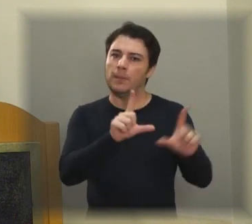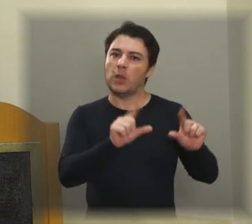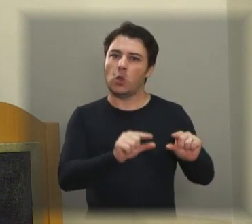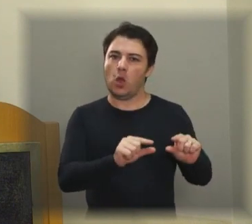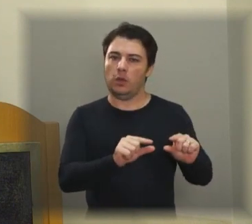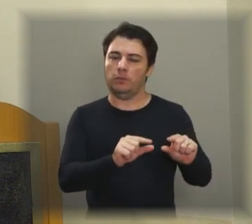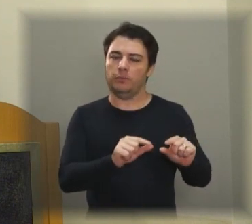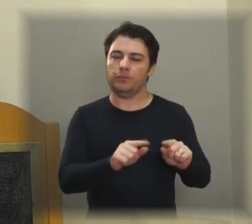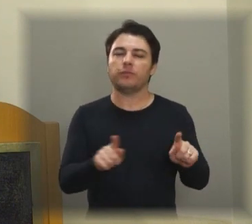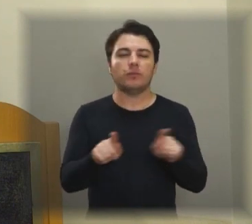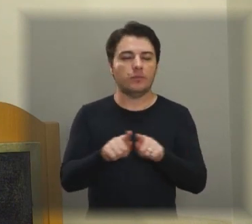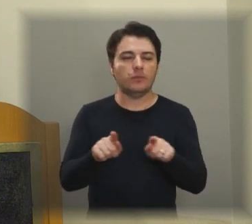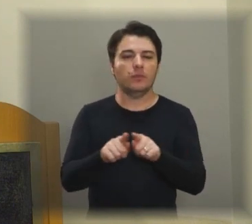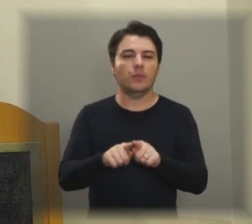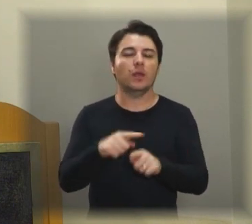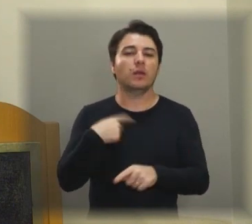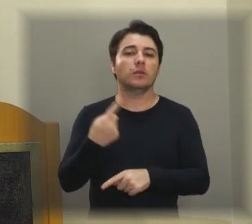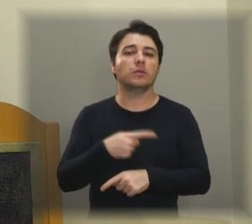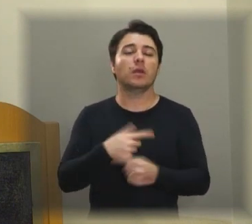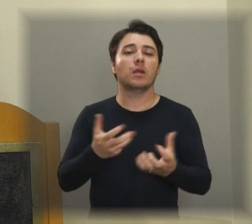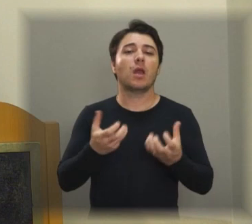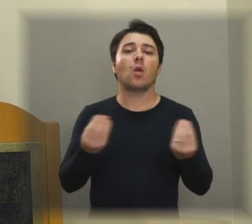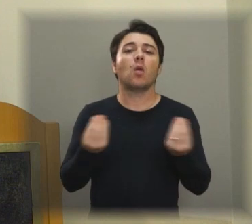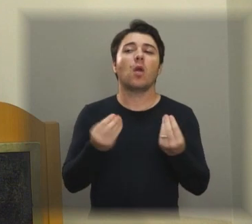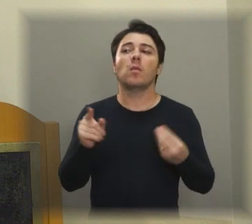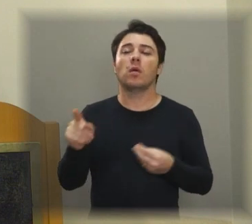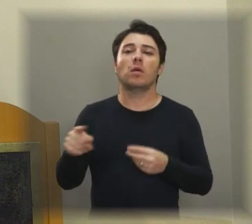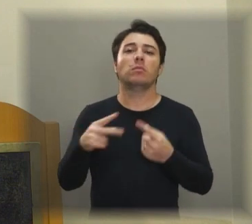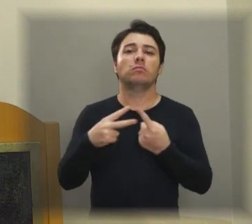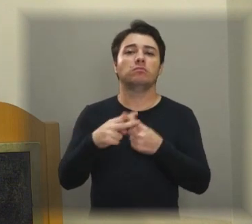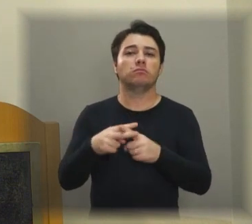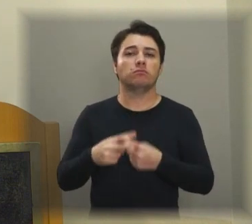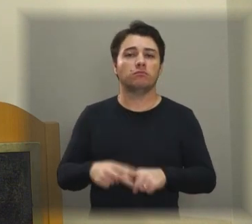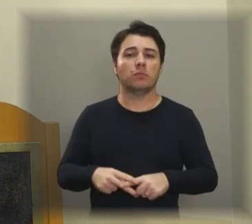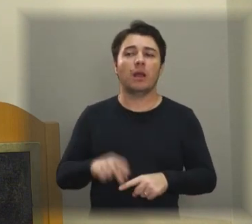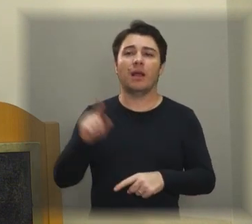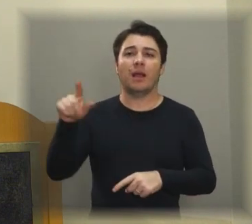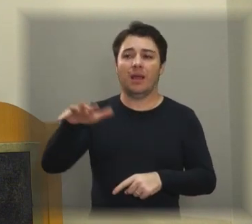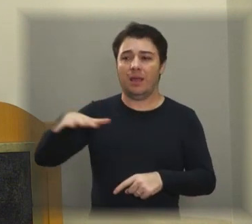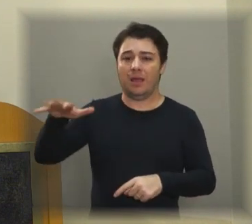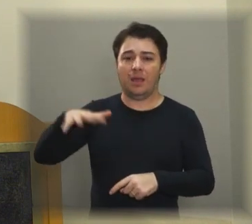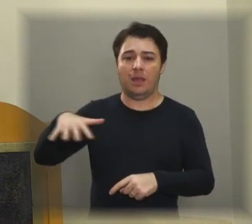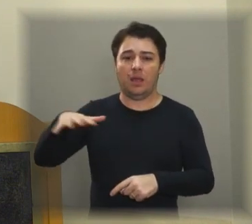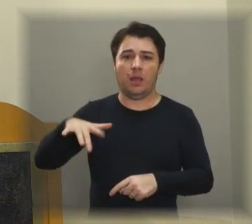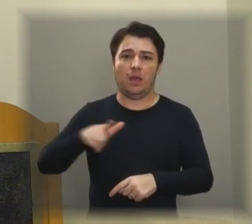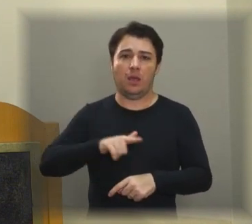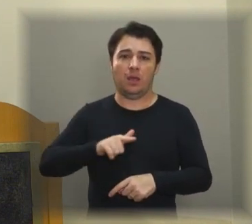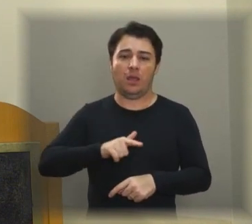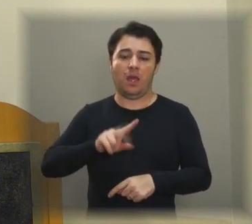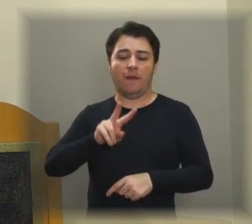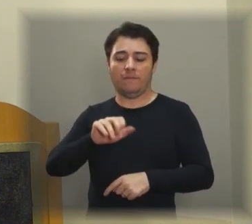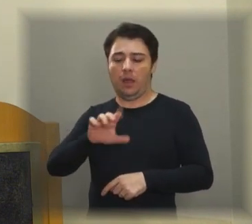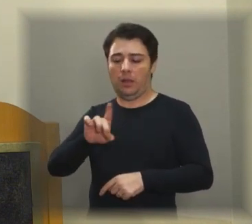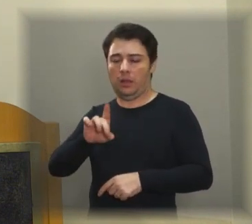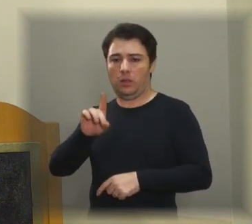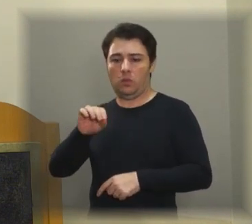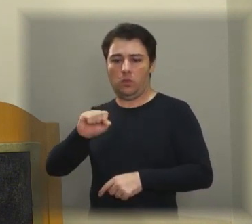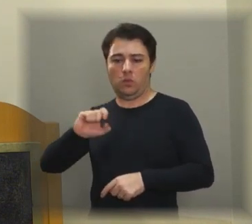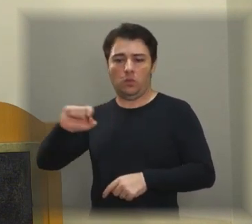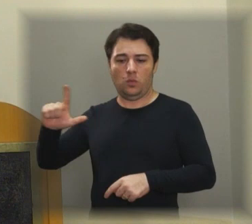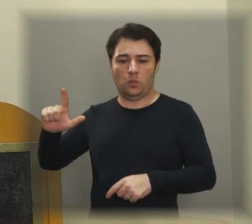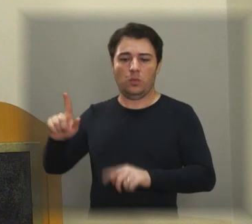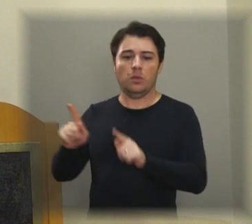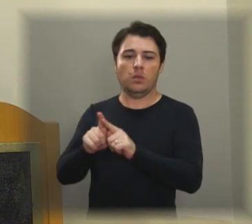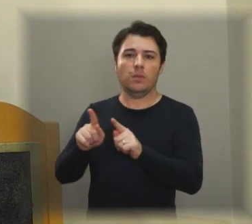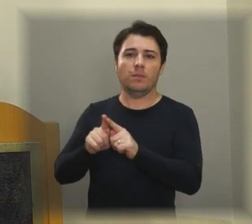e a gente tá vendo também a previsão de manobras para não deixar porque ali na região entre o drama e o Vale do Sol tem a